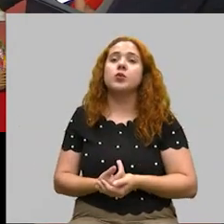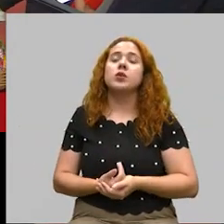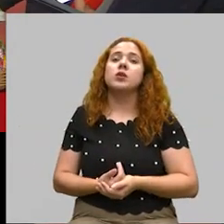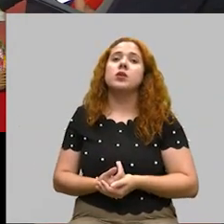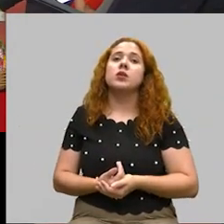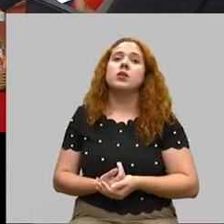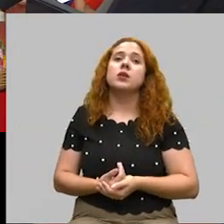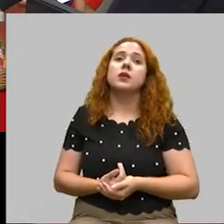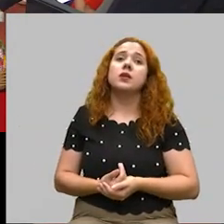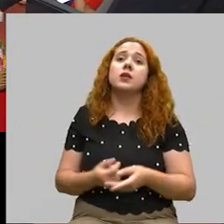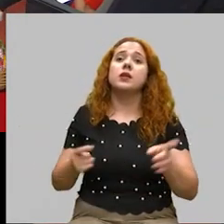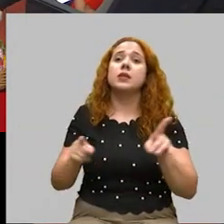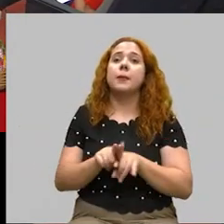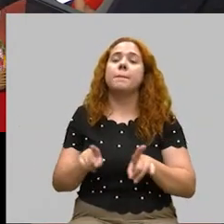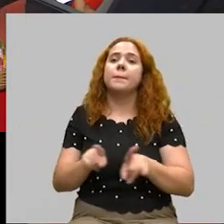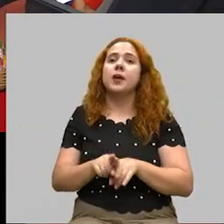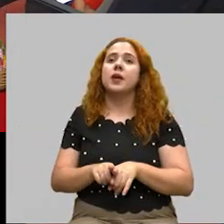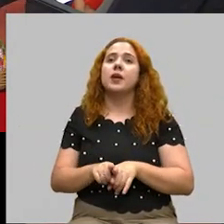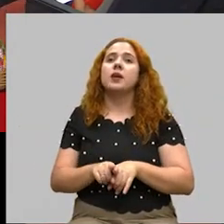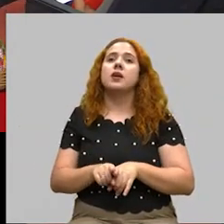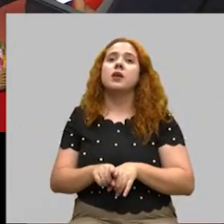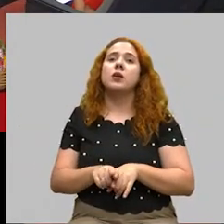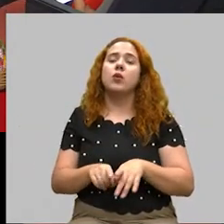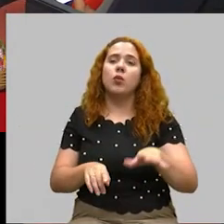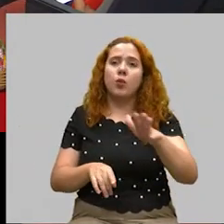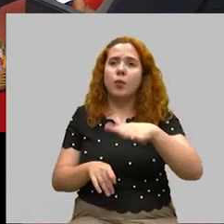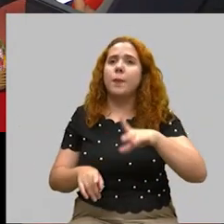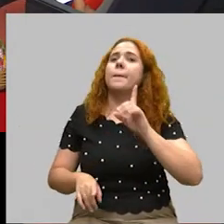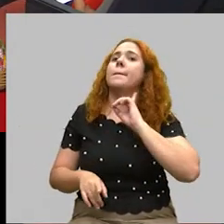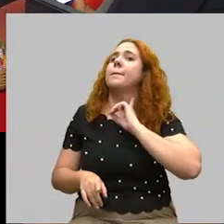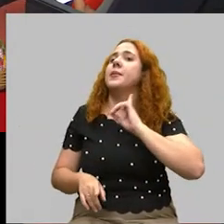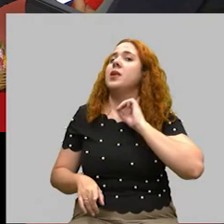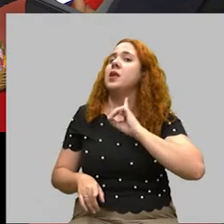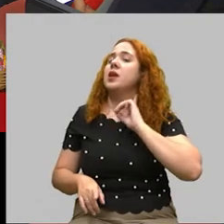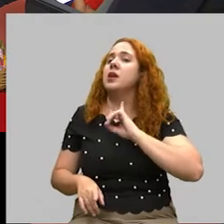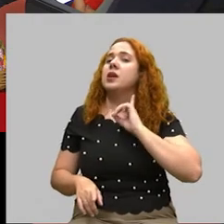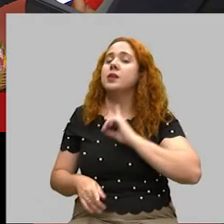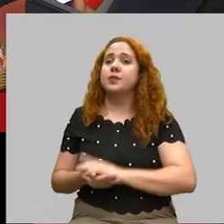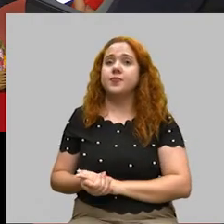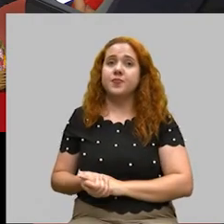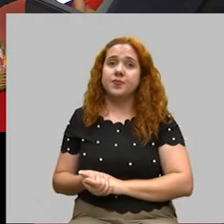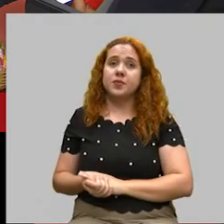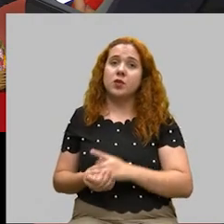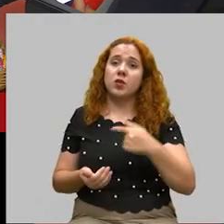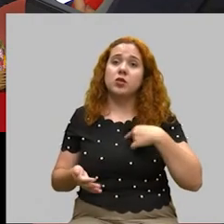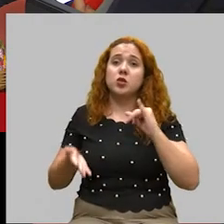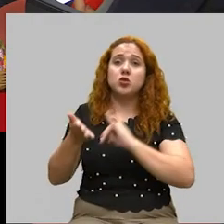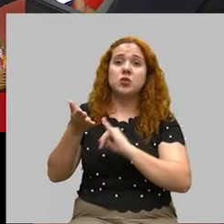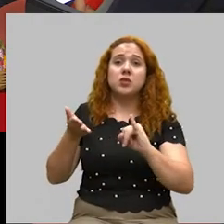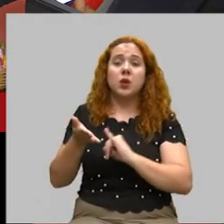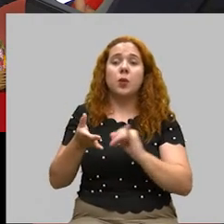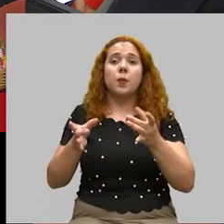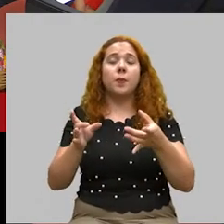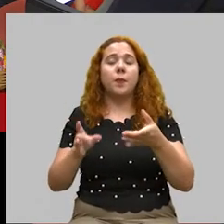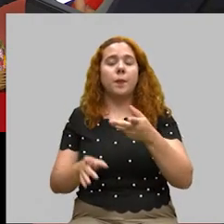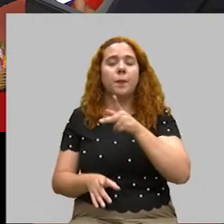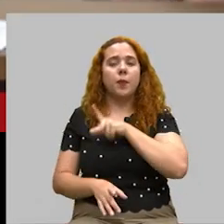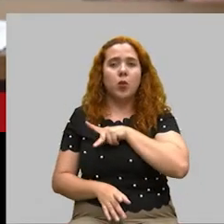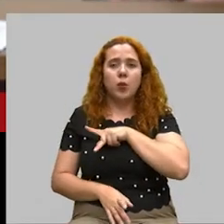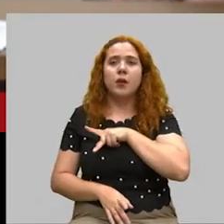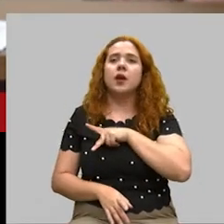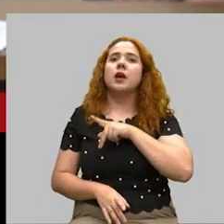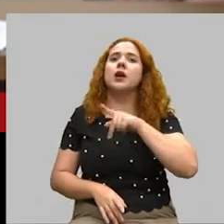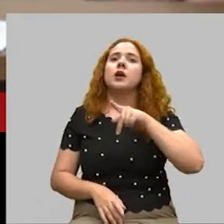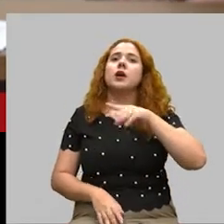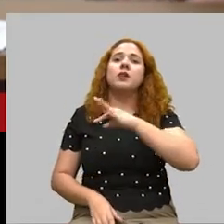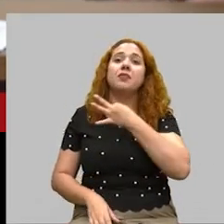agradecer muito a rede mineira né que nosso enquanto instituição Pública Federal de ensino na verdade um das grandes lutas nossas dentro